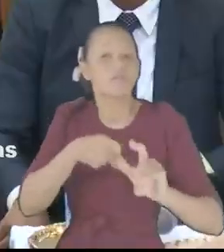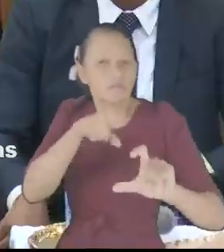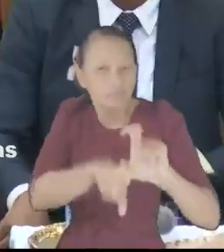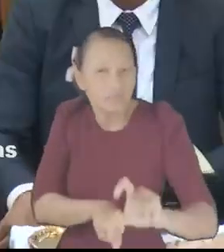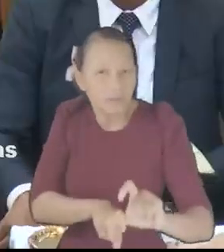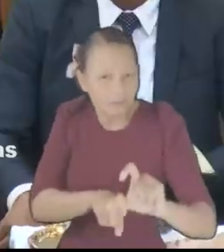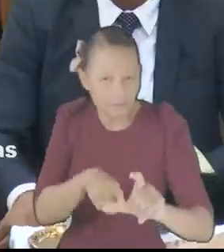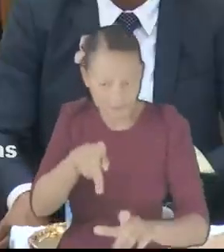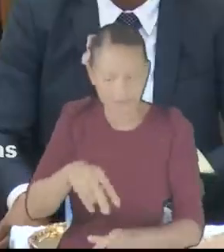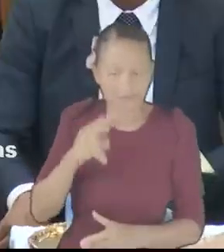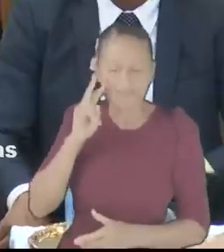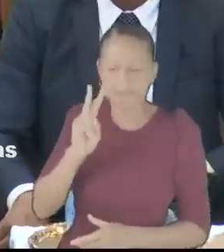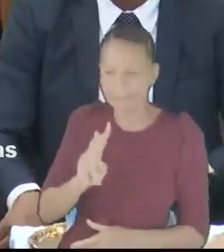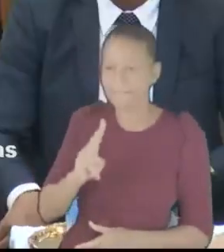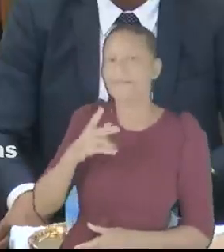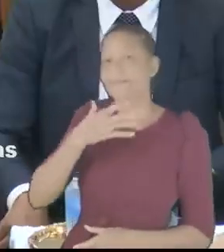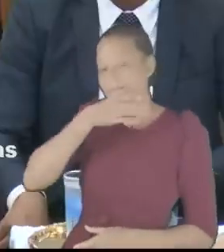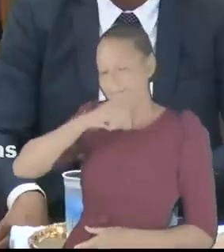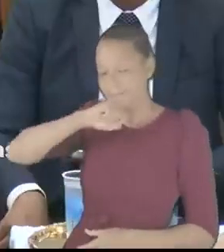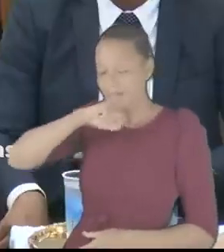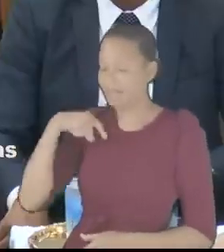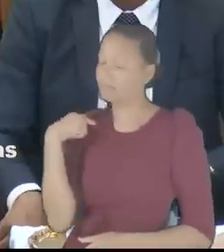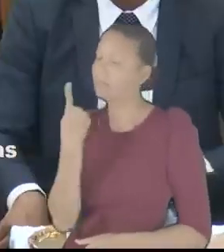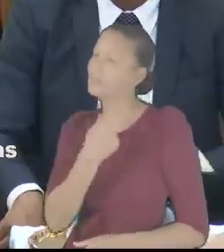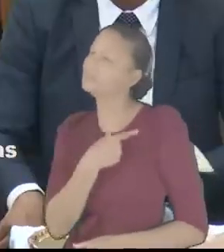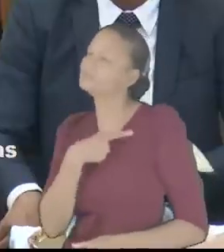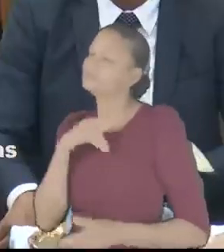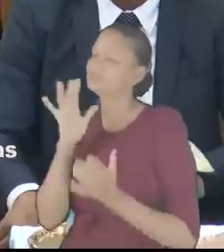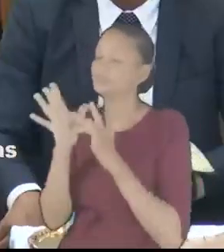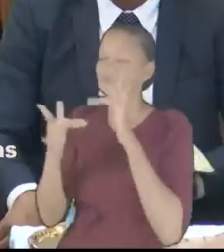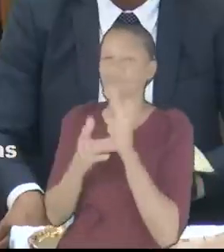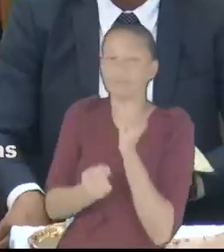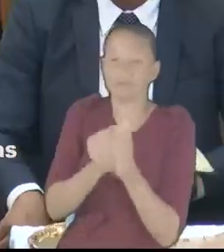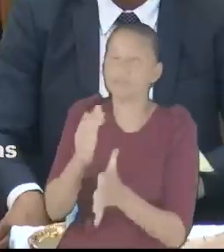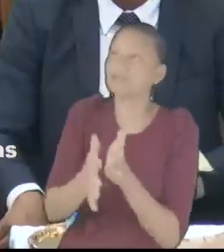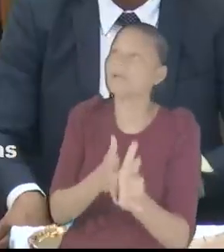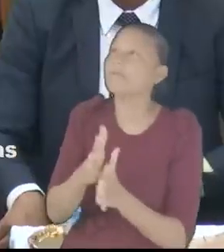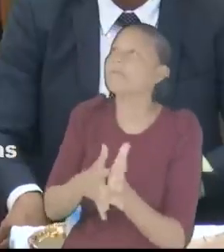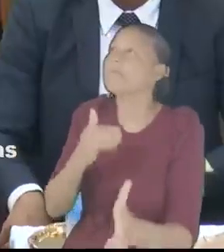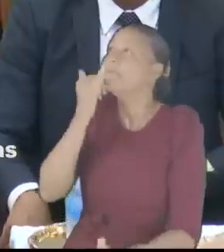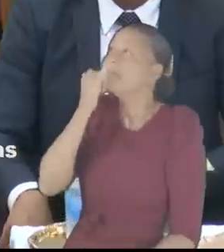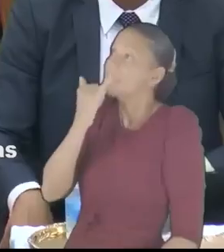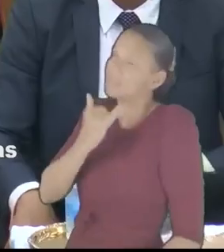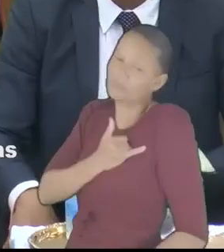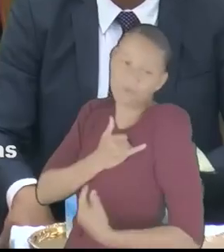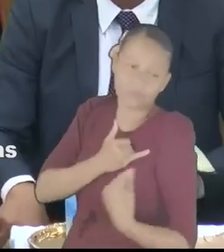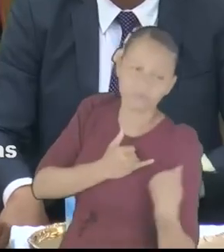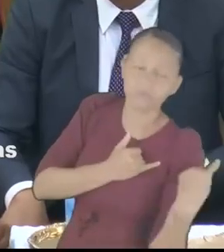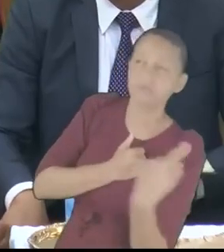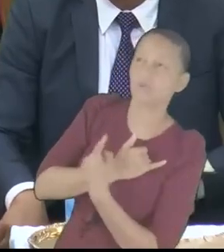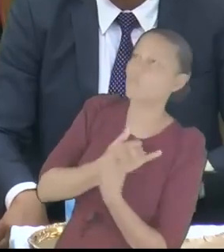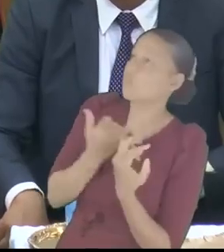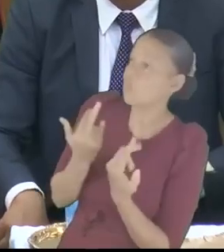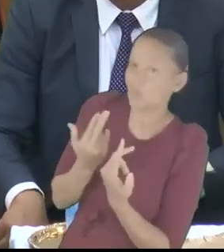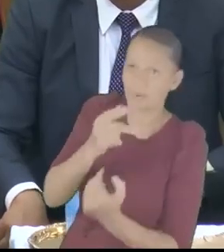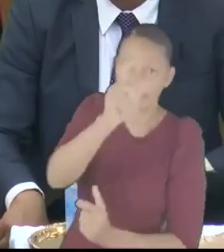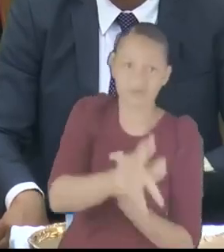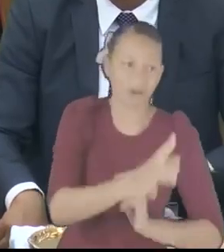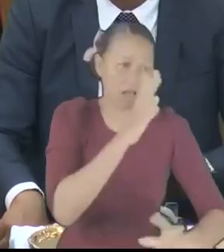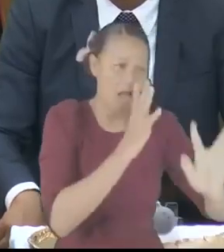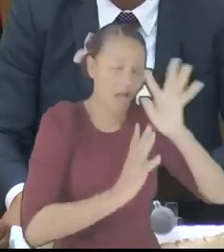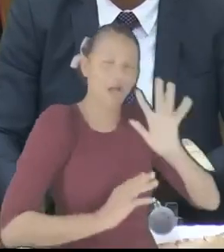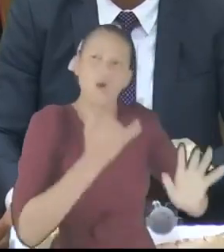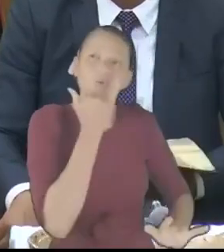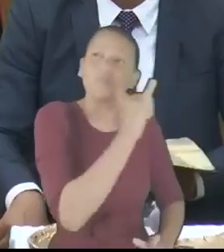Você vê que no Pai Nosso, Jesus disse assim: perdoa nossas dívidas, assim como nós perdoamos a quem,